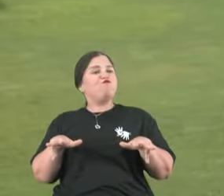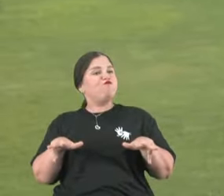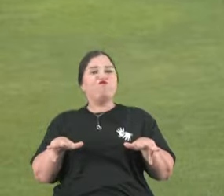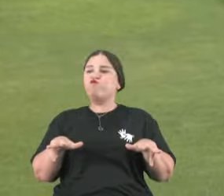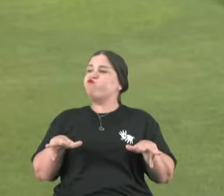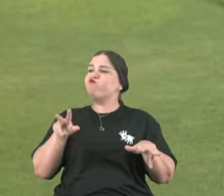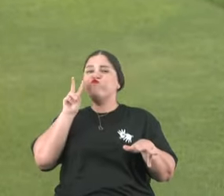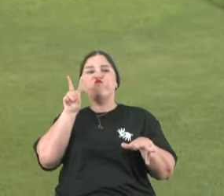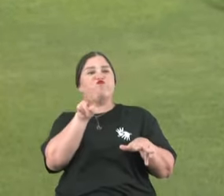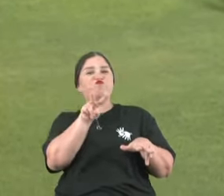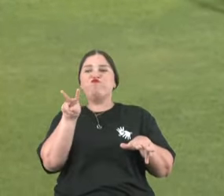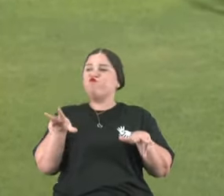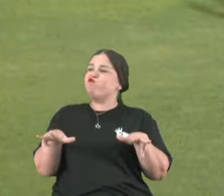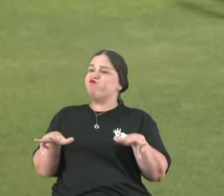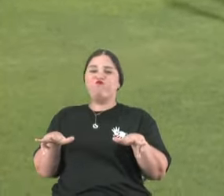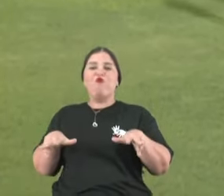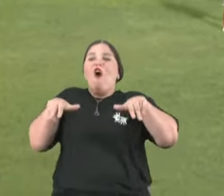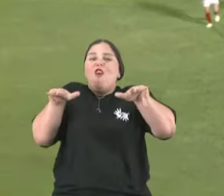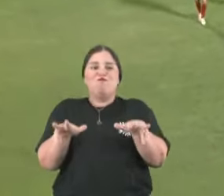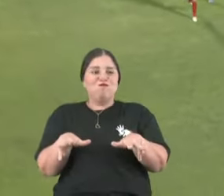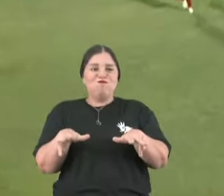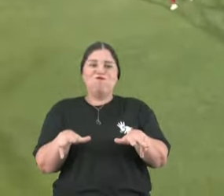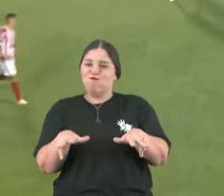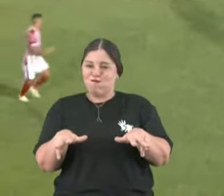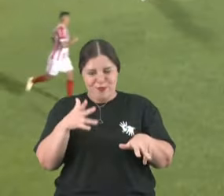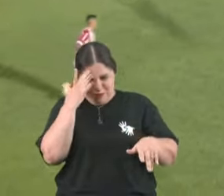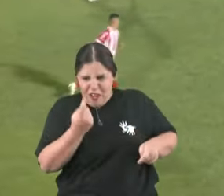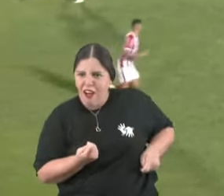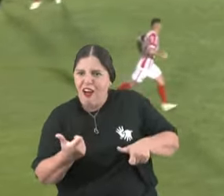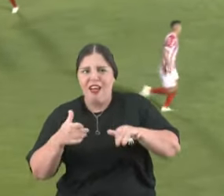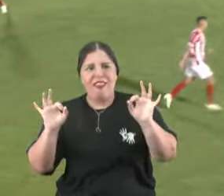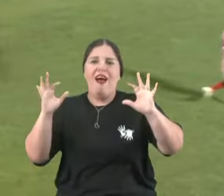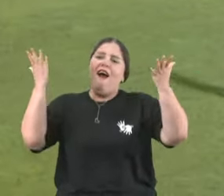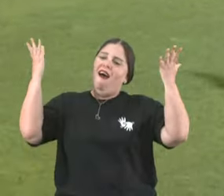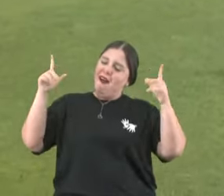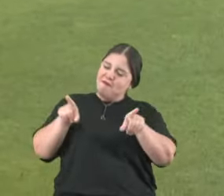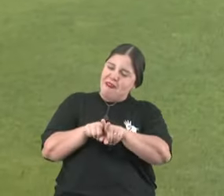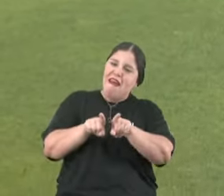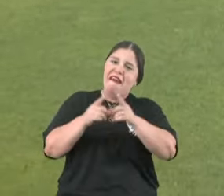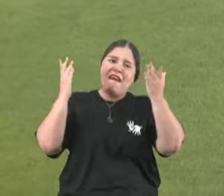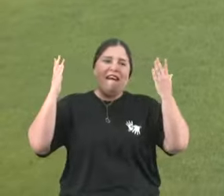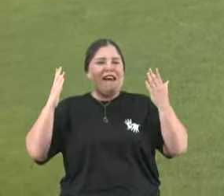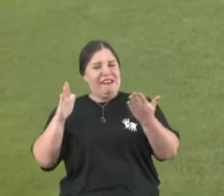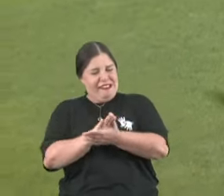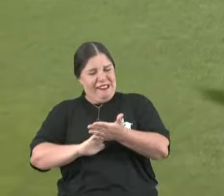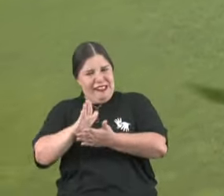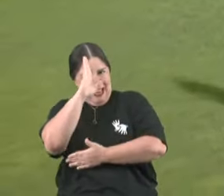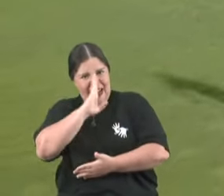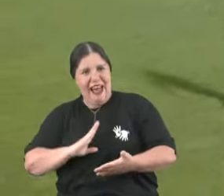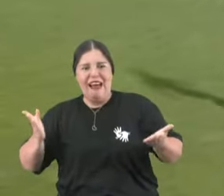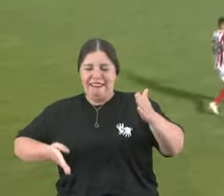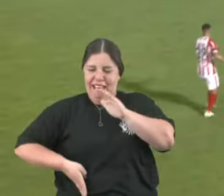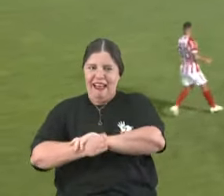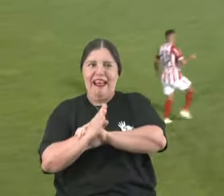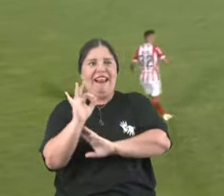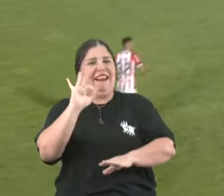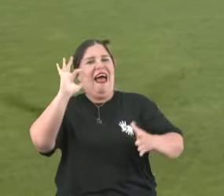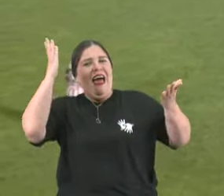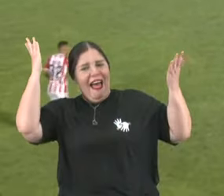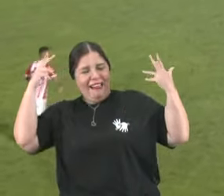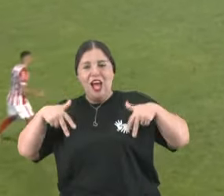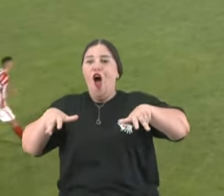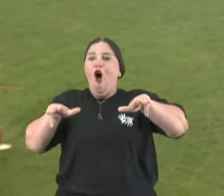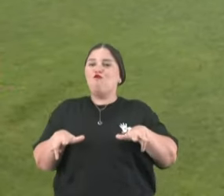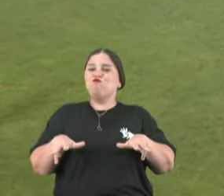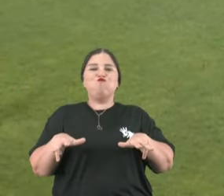E o patrocinador... E o patrocinador, será que contratou um sapo, hein? Ele pousou justamente